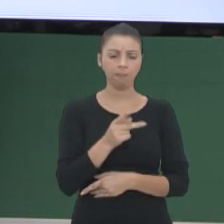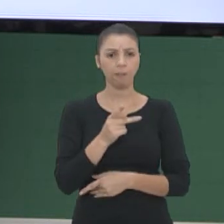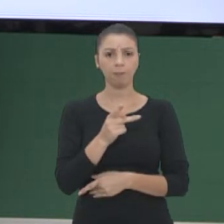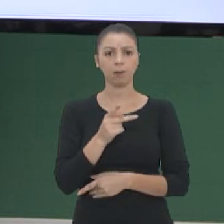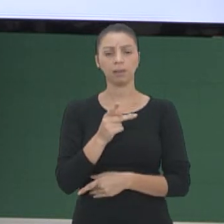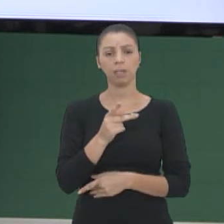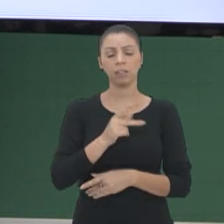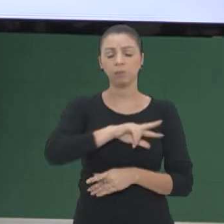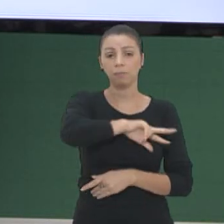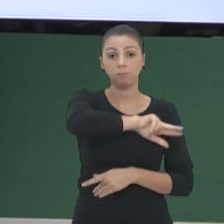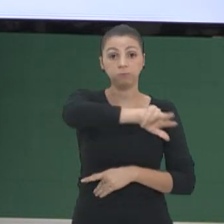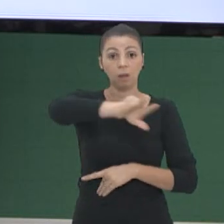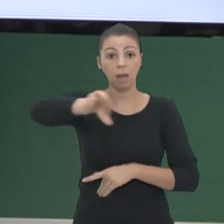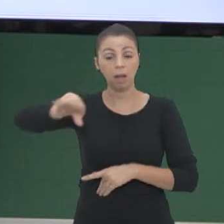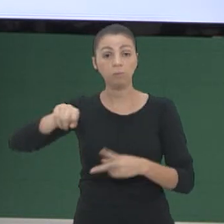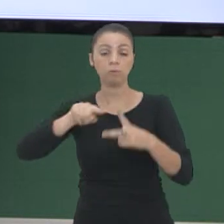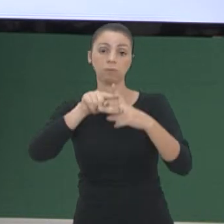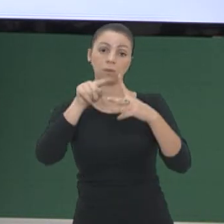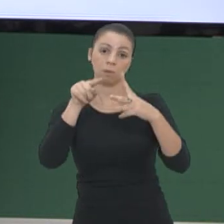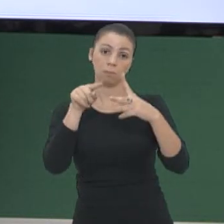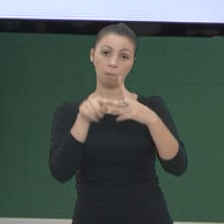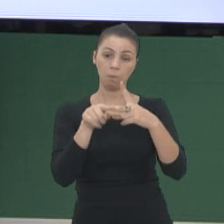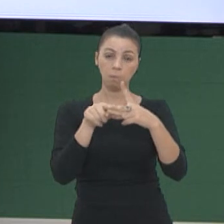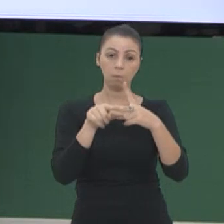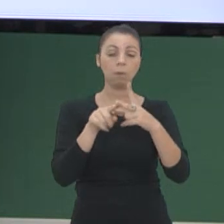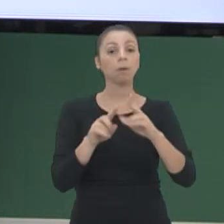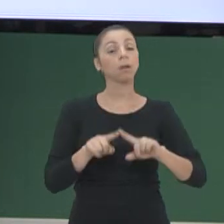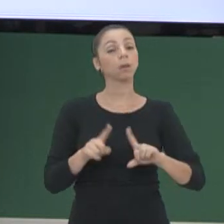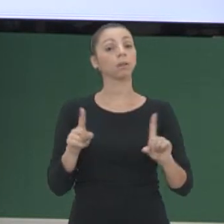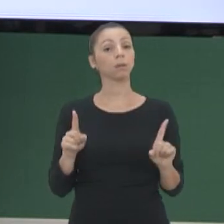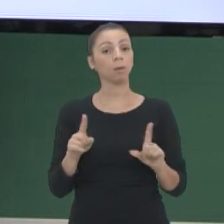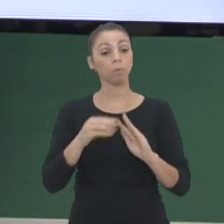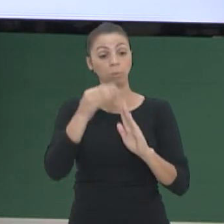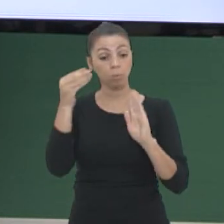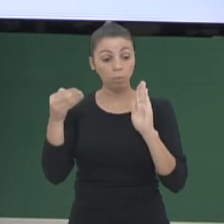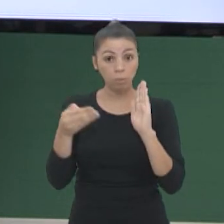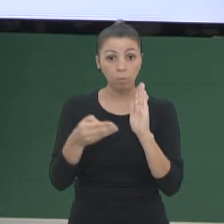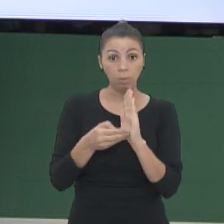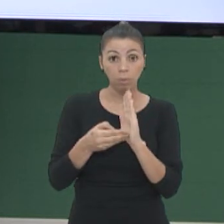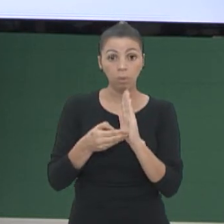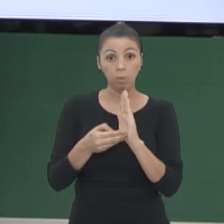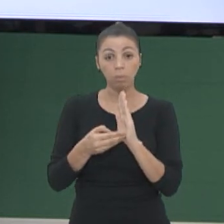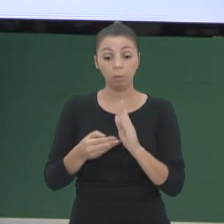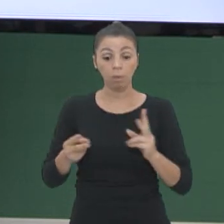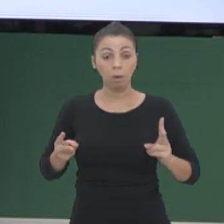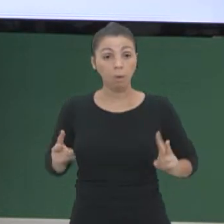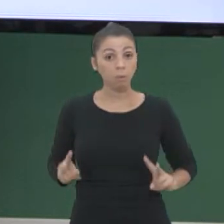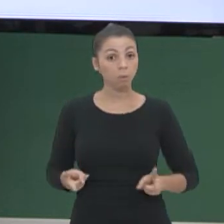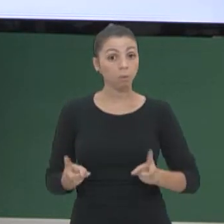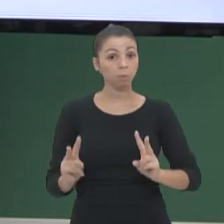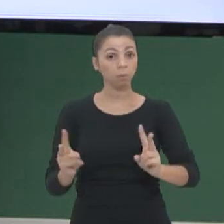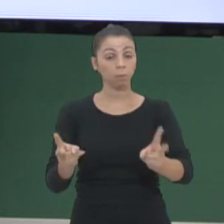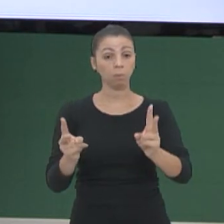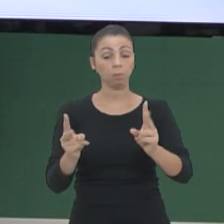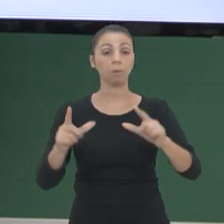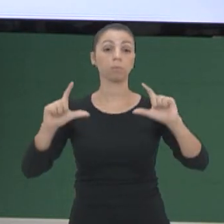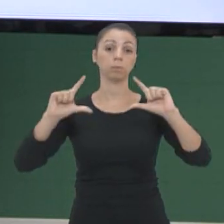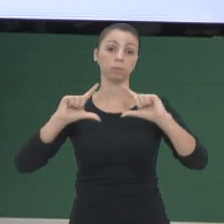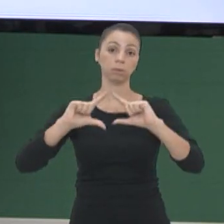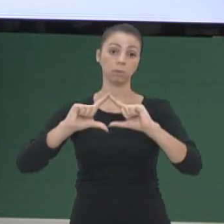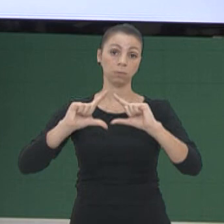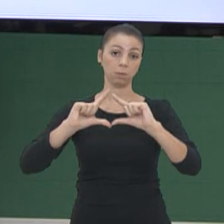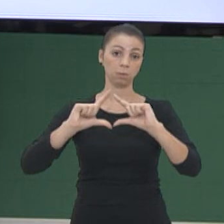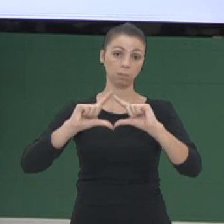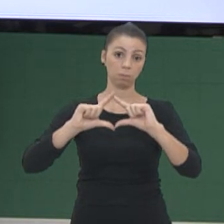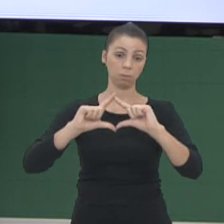ângulo obtuso e ângulo reto? Tudo isso nós iríamos falar e dar continuidade agora nos triângulos,